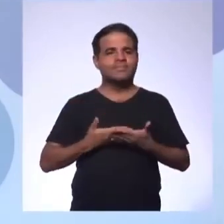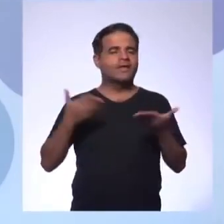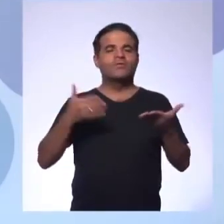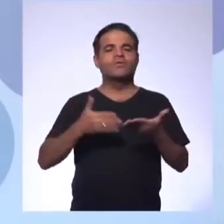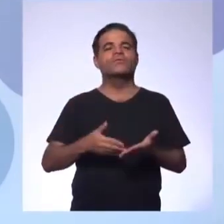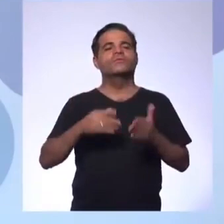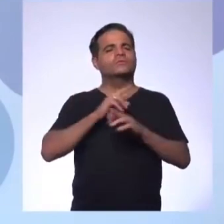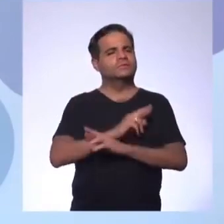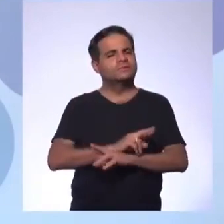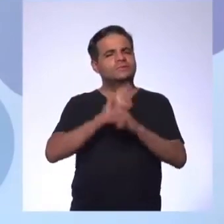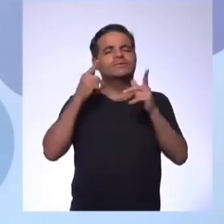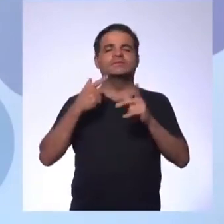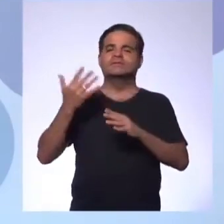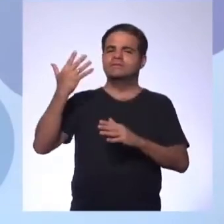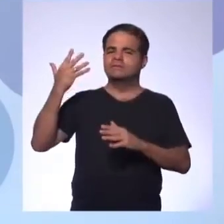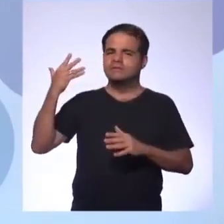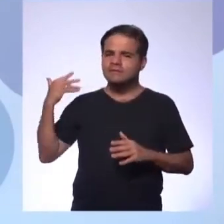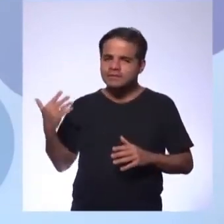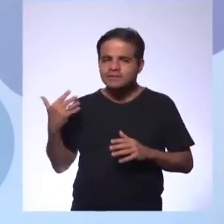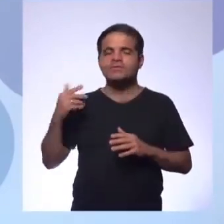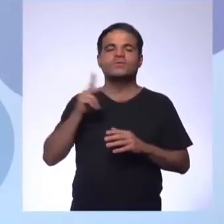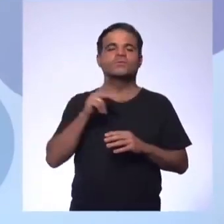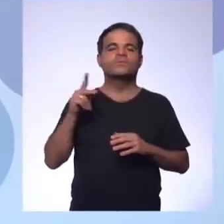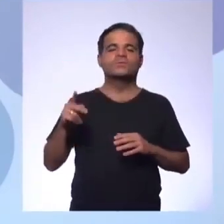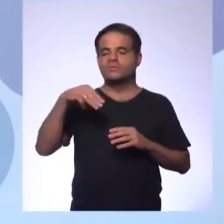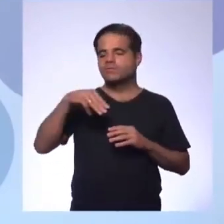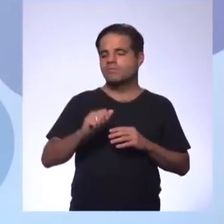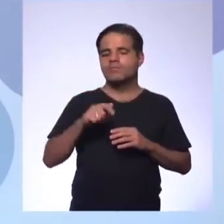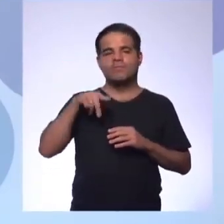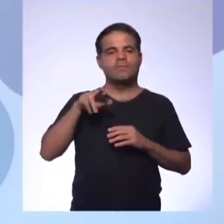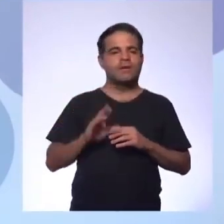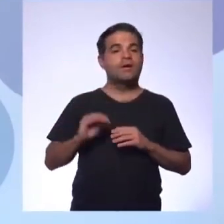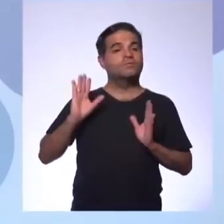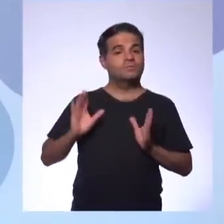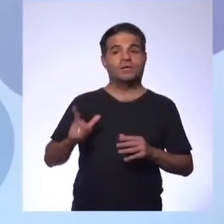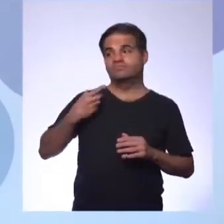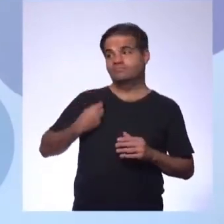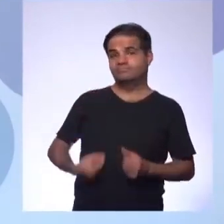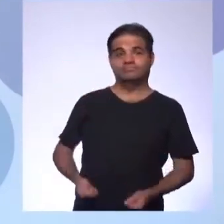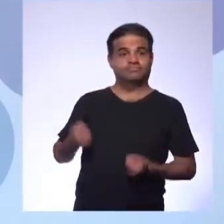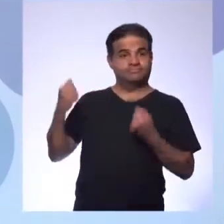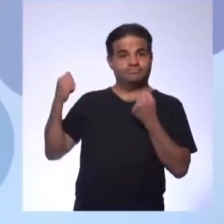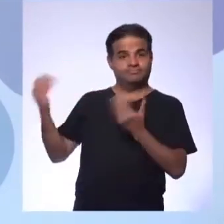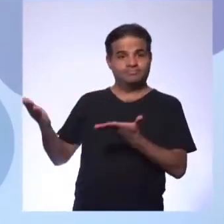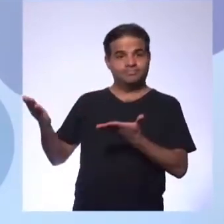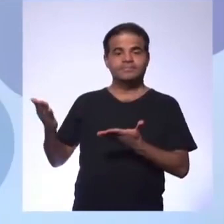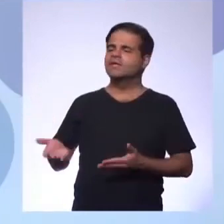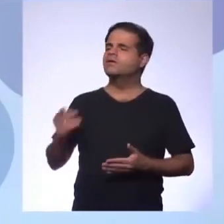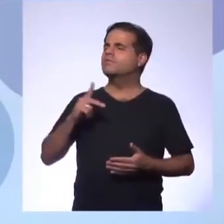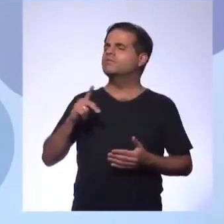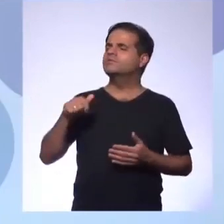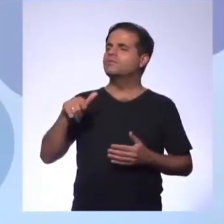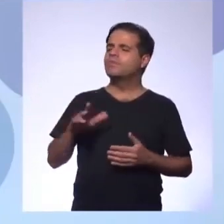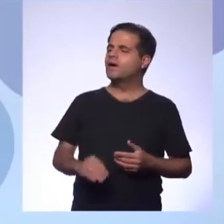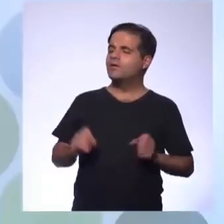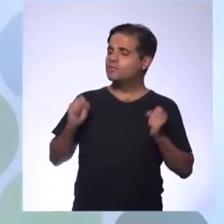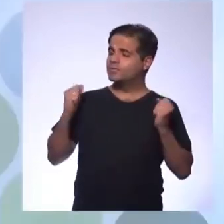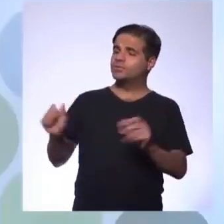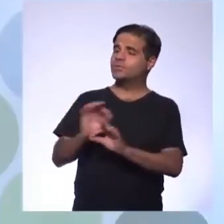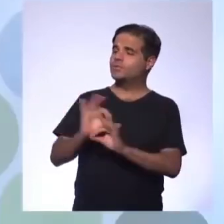um pouco diferente das outras, com o nosso professor Mauro, que já está aqui. E vamos aí à aula. Professor Mauro, tudo